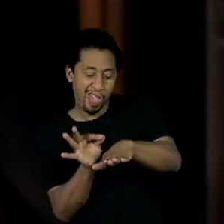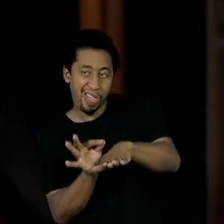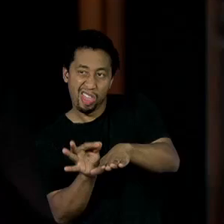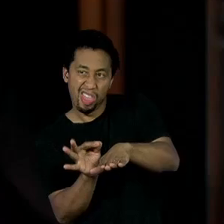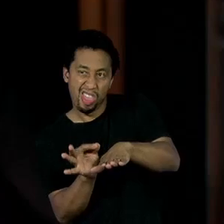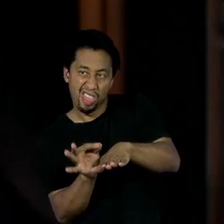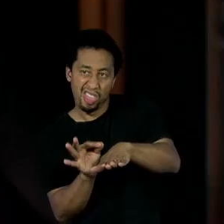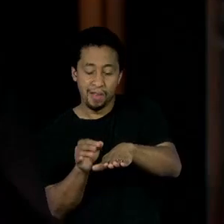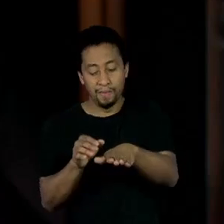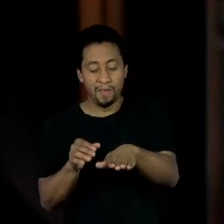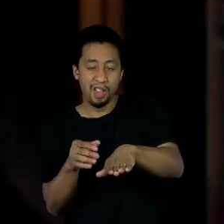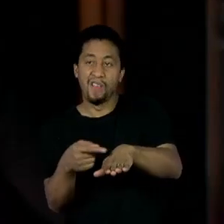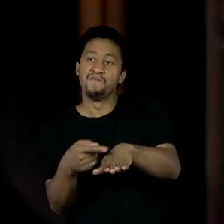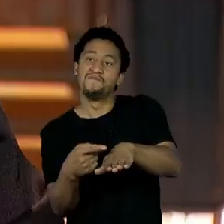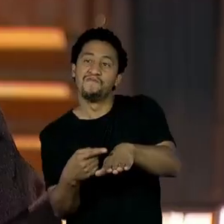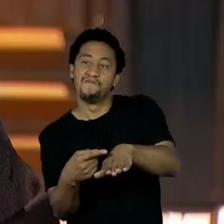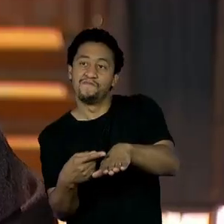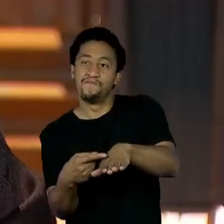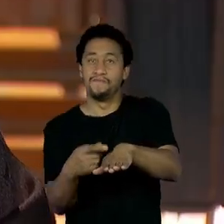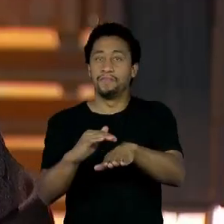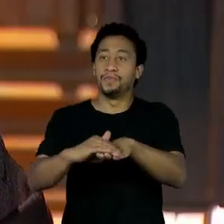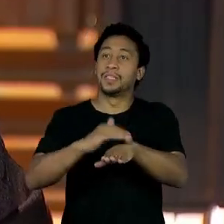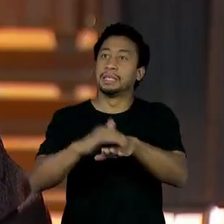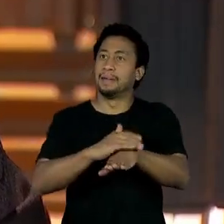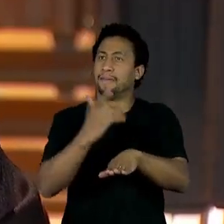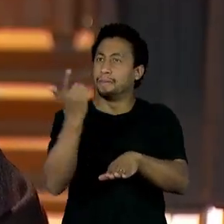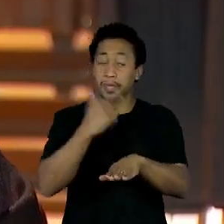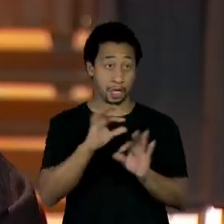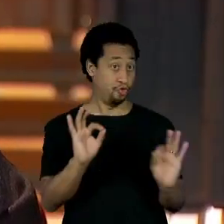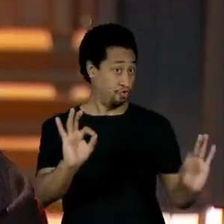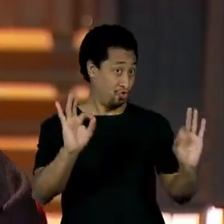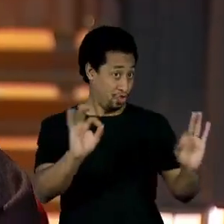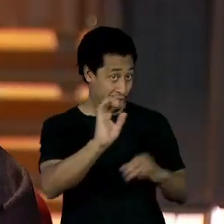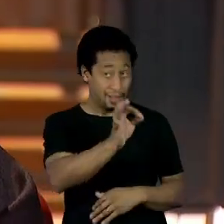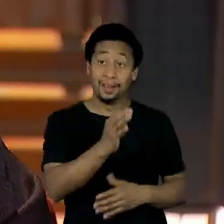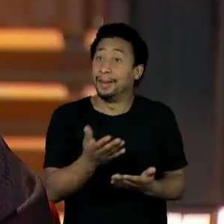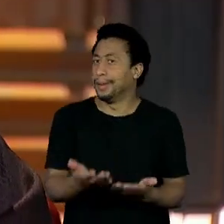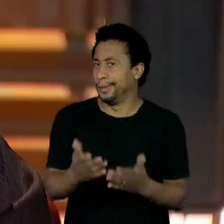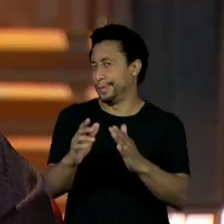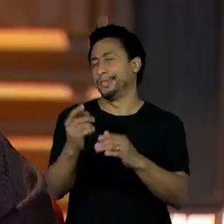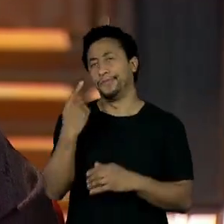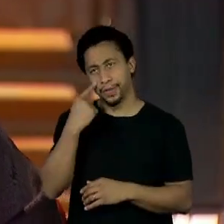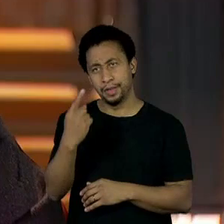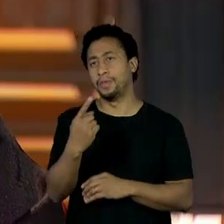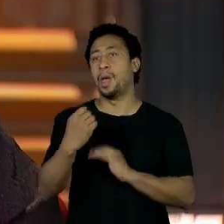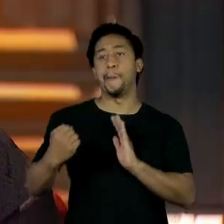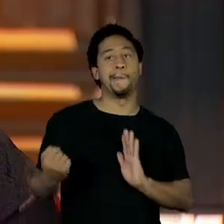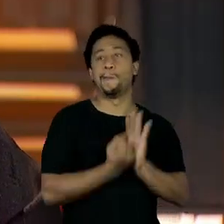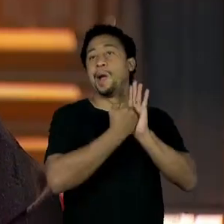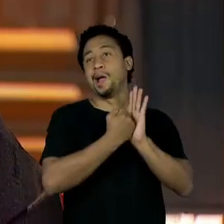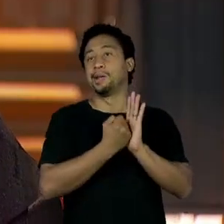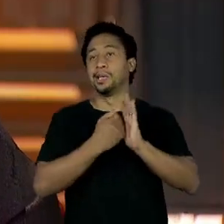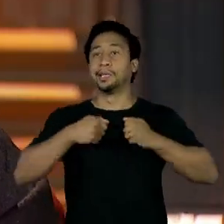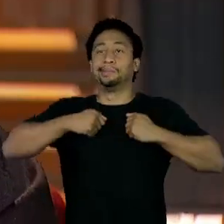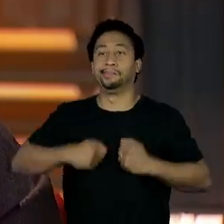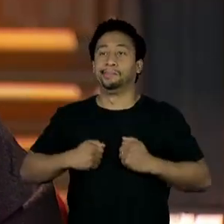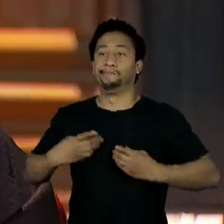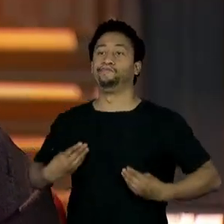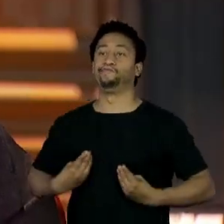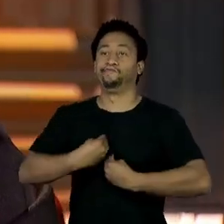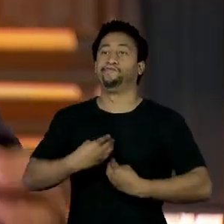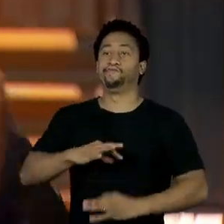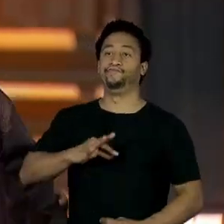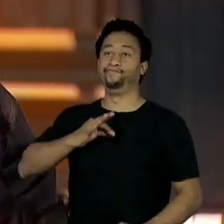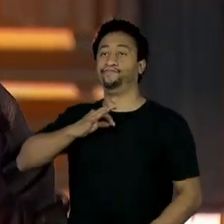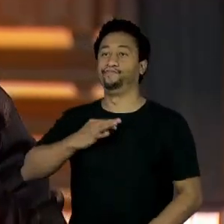que balança? Porque é chique, né? É, eles usam aquilo ainda. E, obviamente, você vai ver as marcas estreladas ali nos detalhes. Mas tem uma coisa de